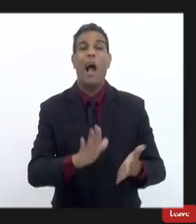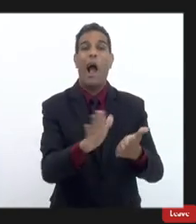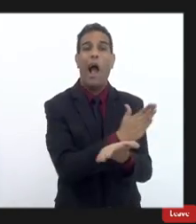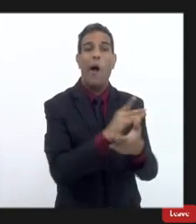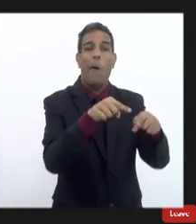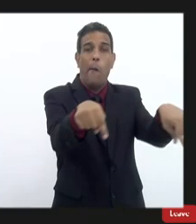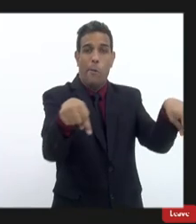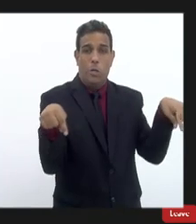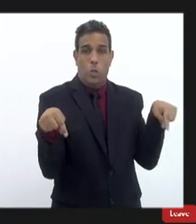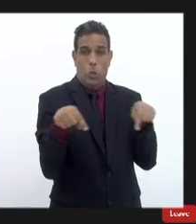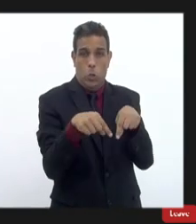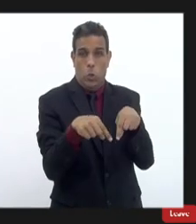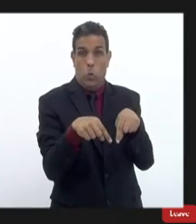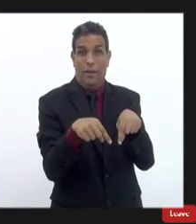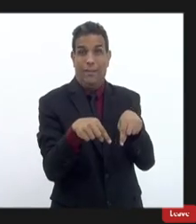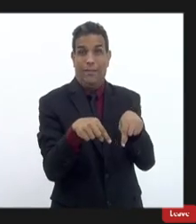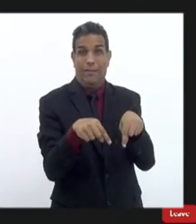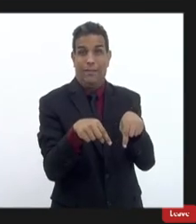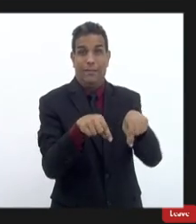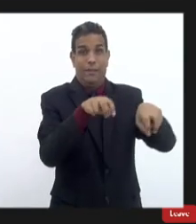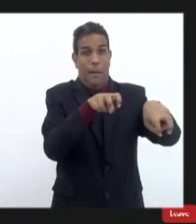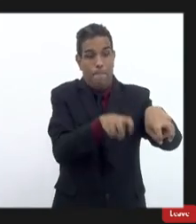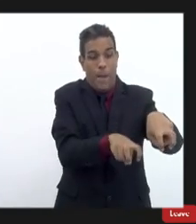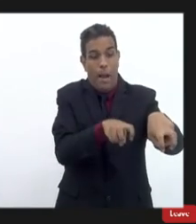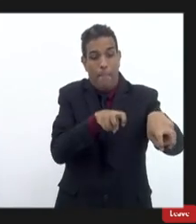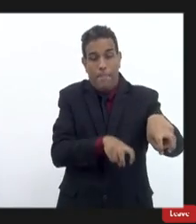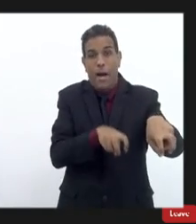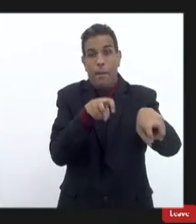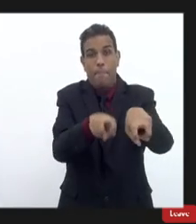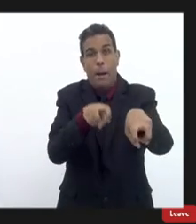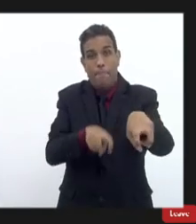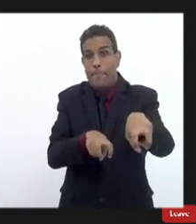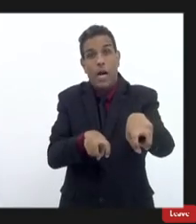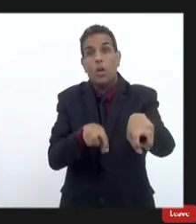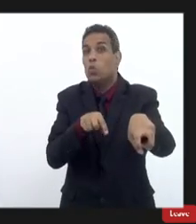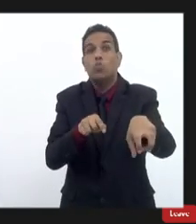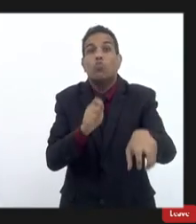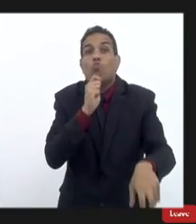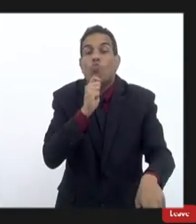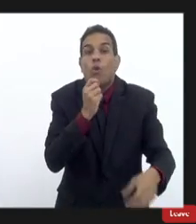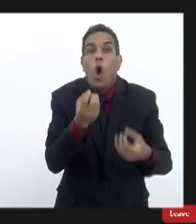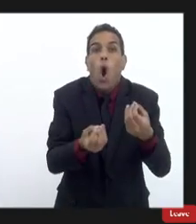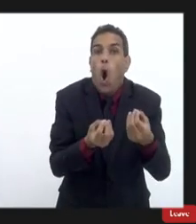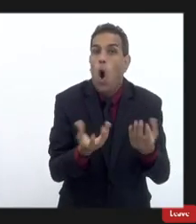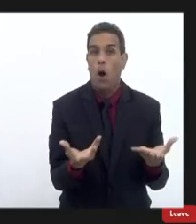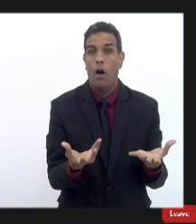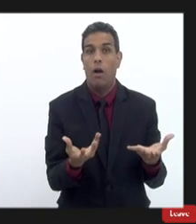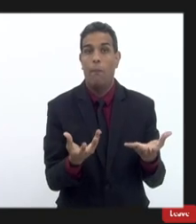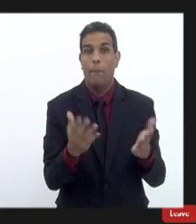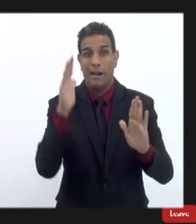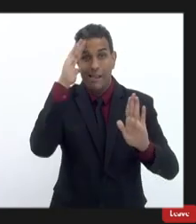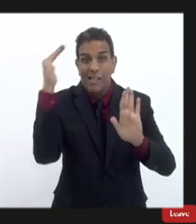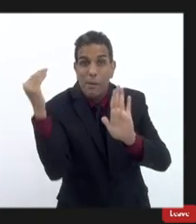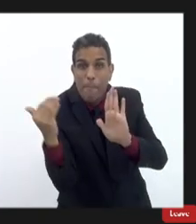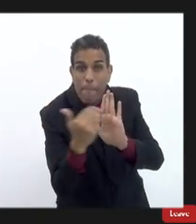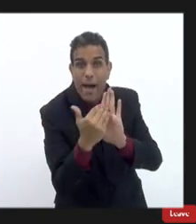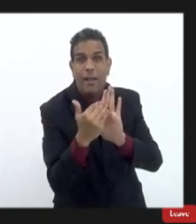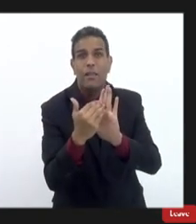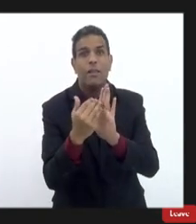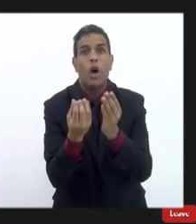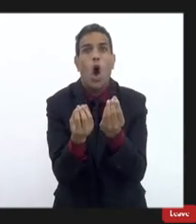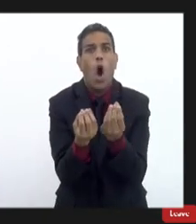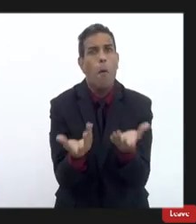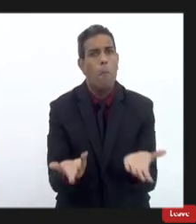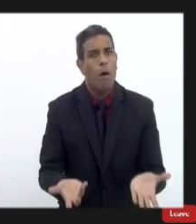de aula, o distanciamento de 2 metros entre os alunos e professores, ele não está sendo respeitado.